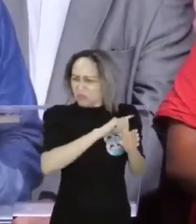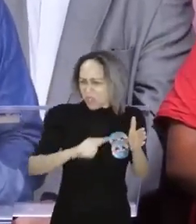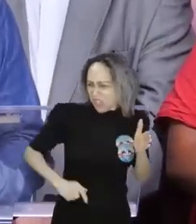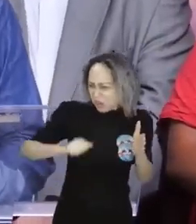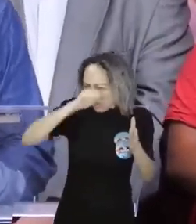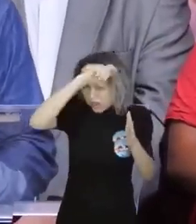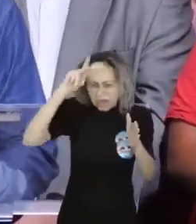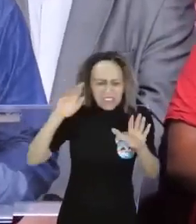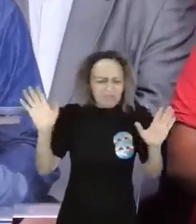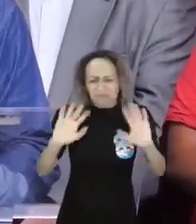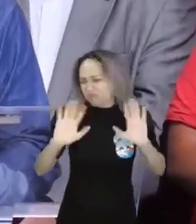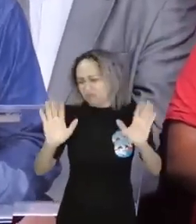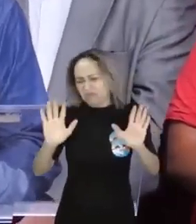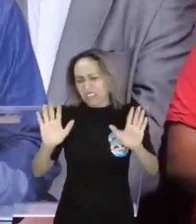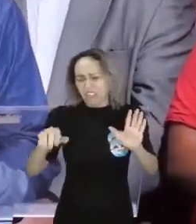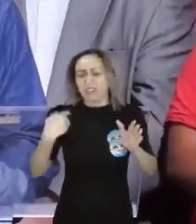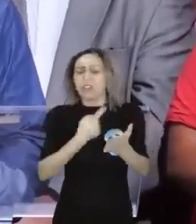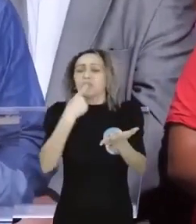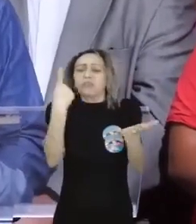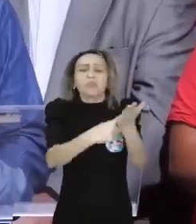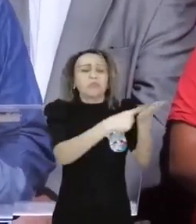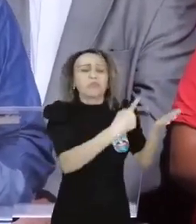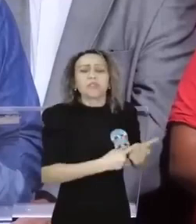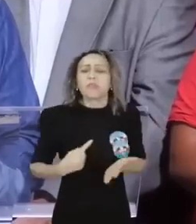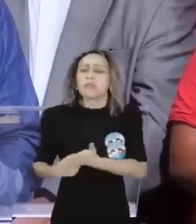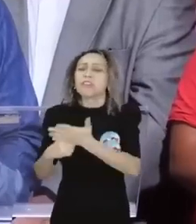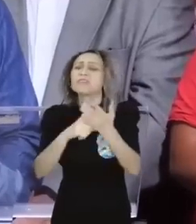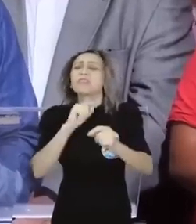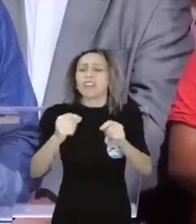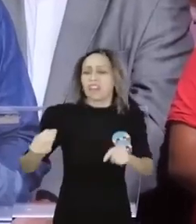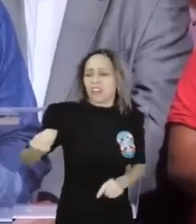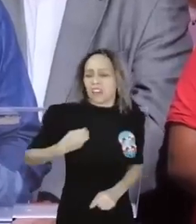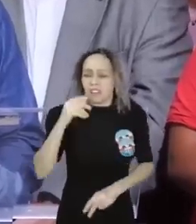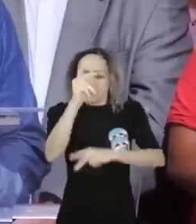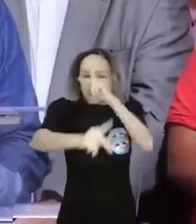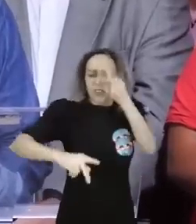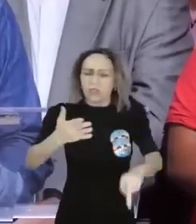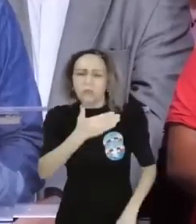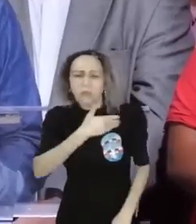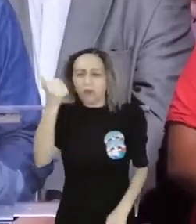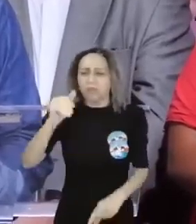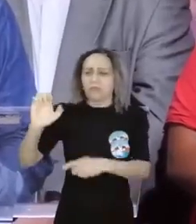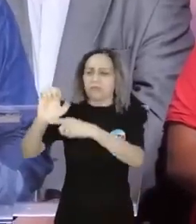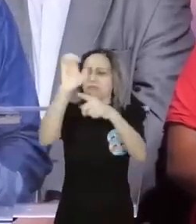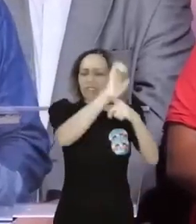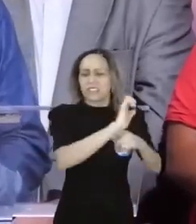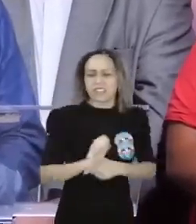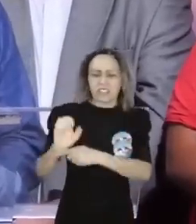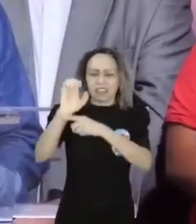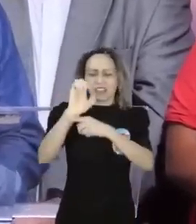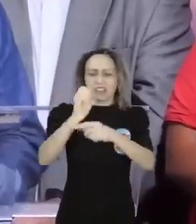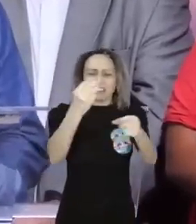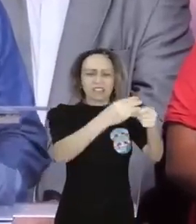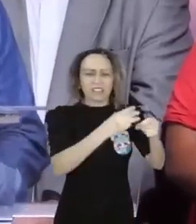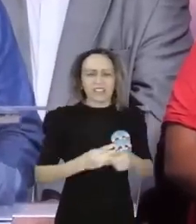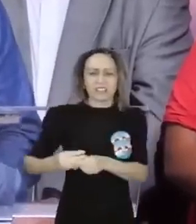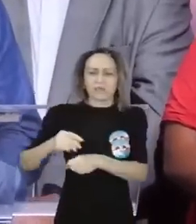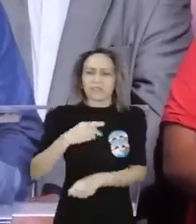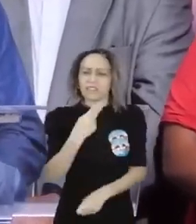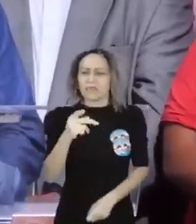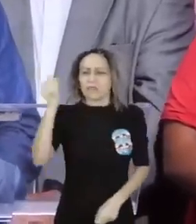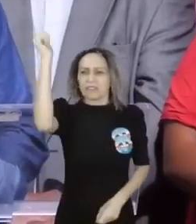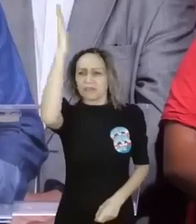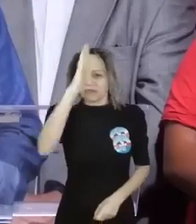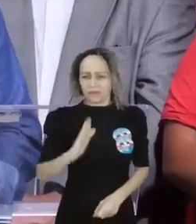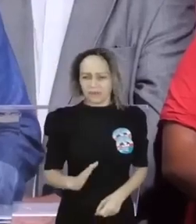compromisso será sempre com melhoria da vida da população de cada estado, de cada município deste país. Vamos